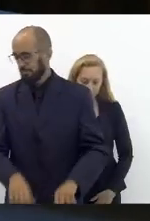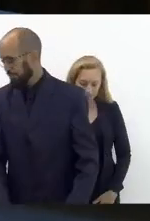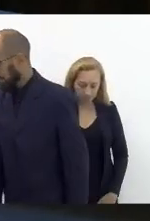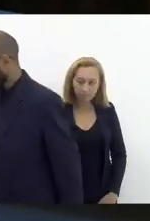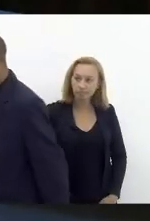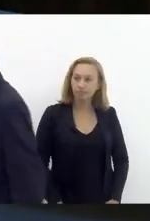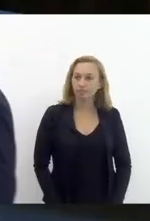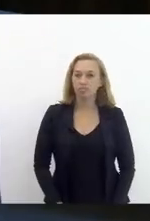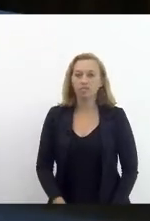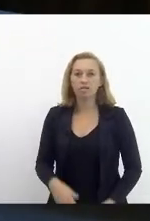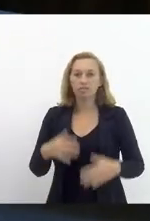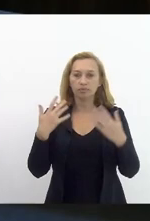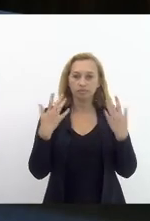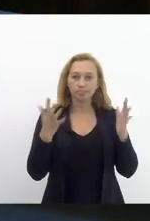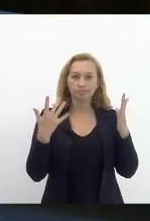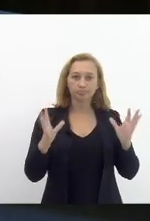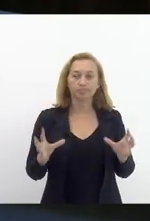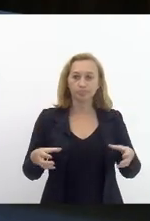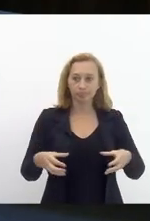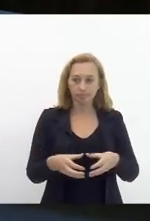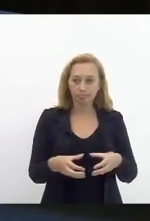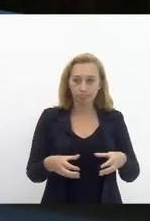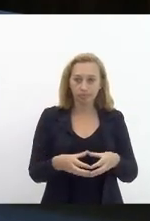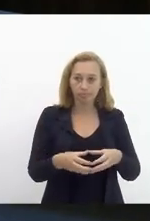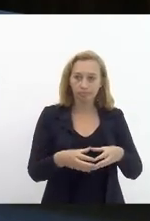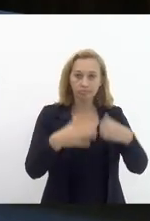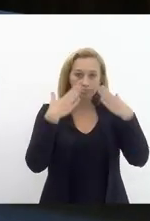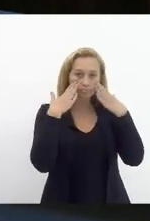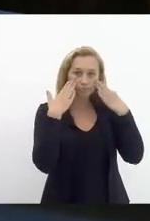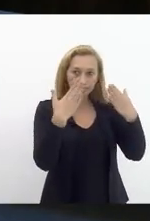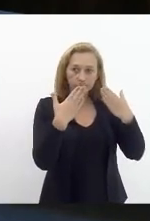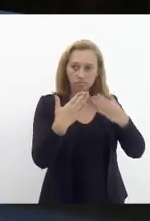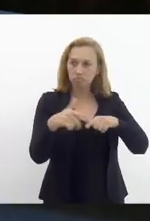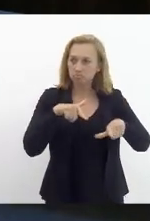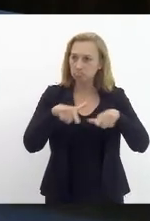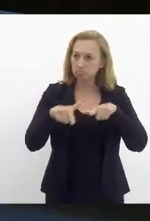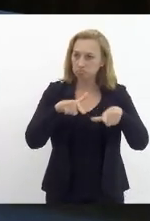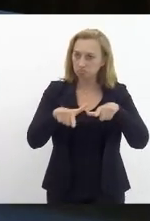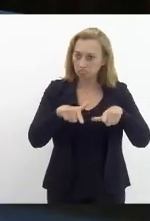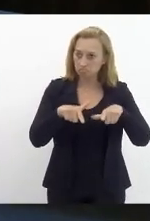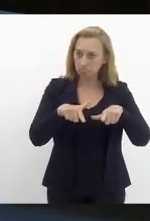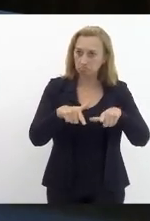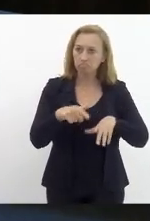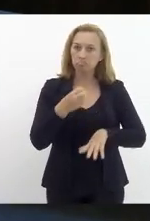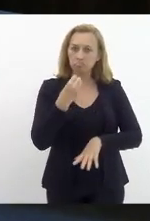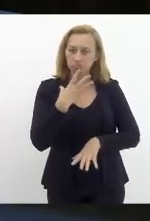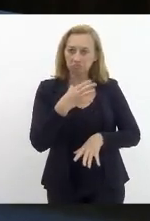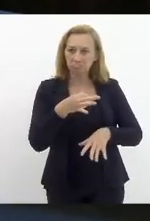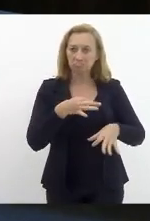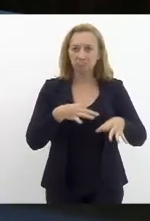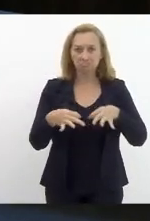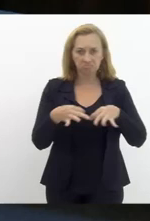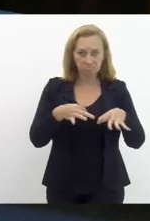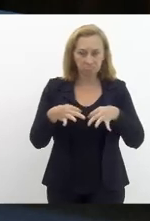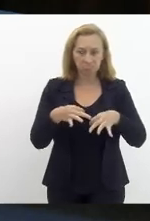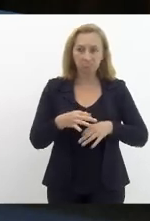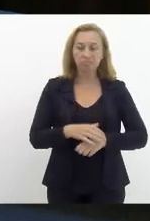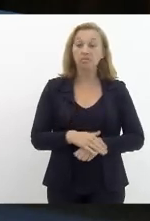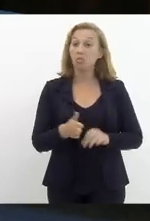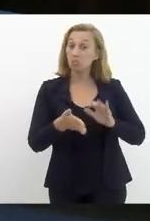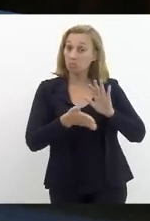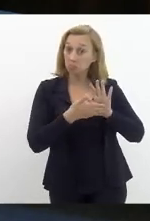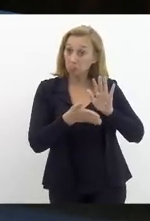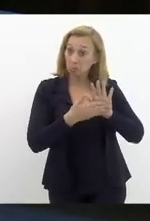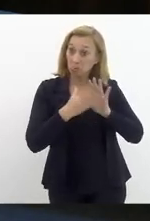comissão que apresentou um trabalho muito bem elaborado, proposta